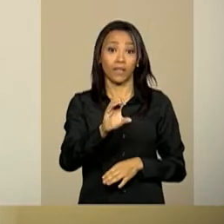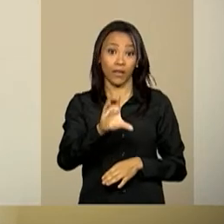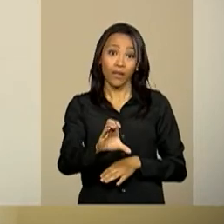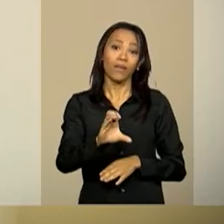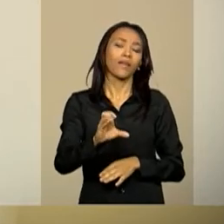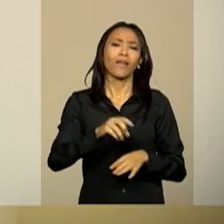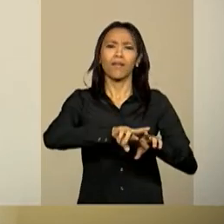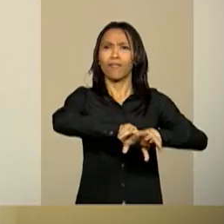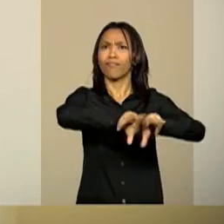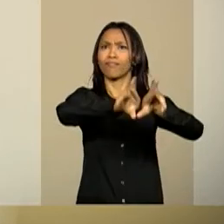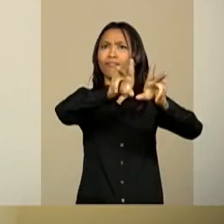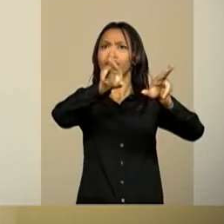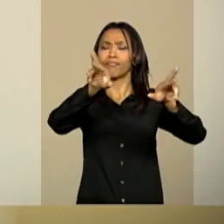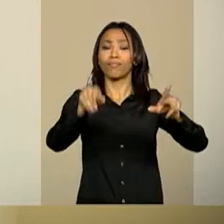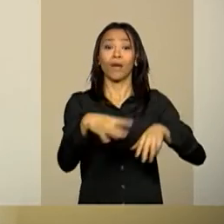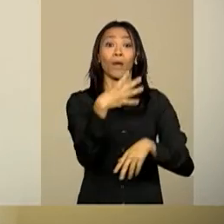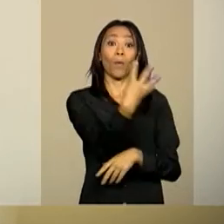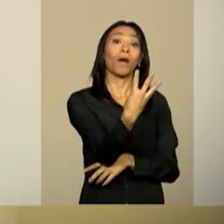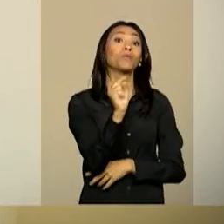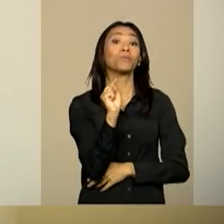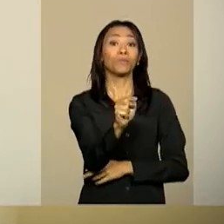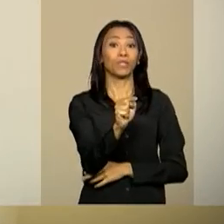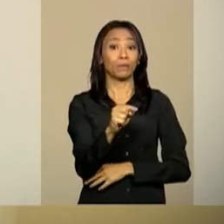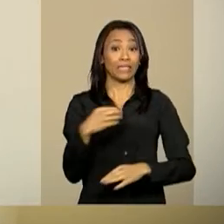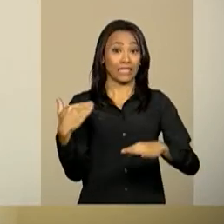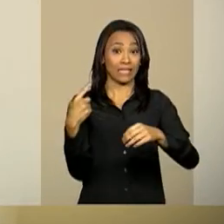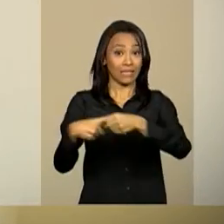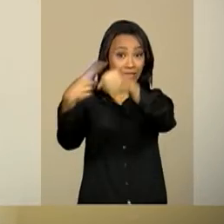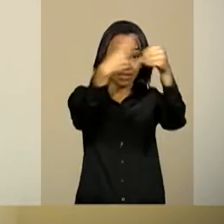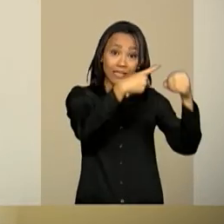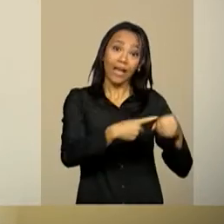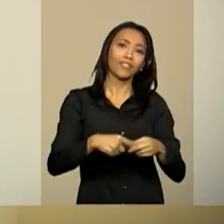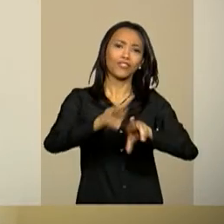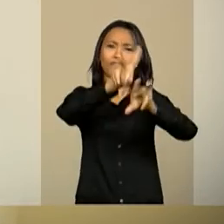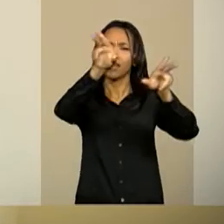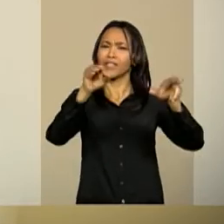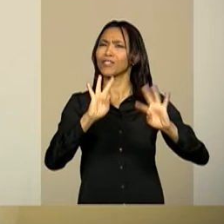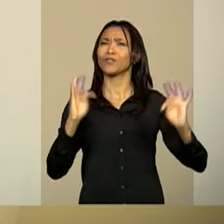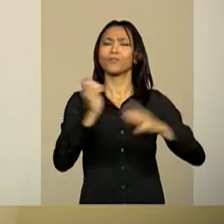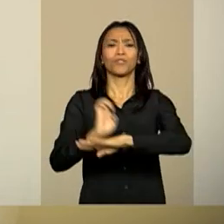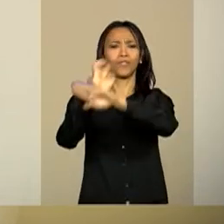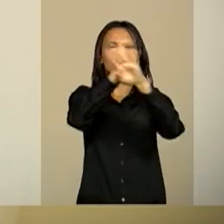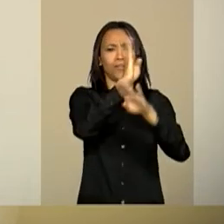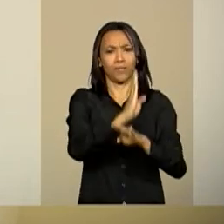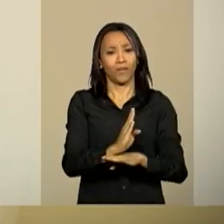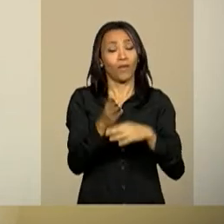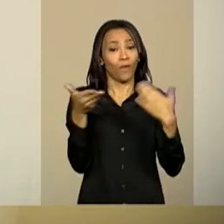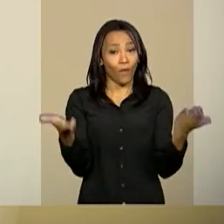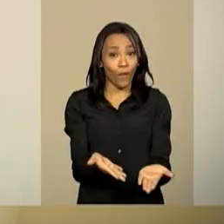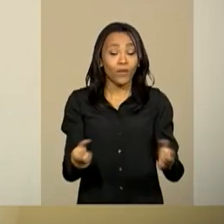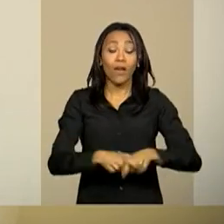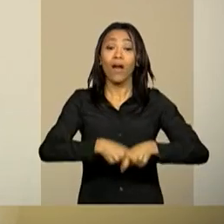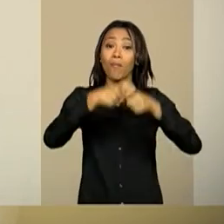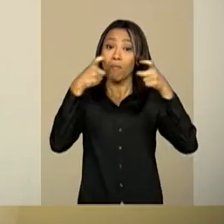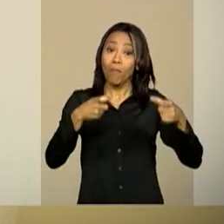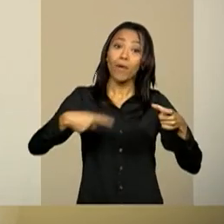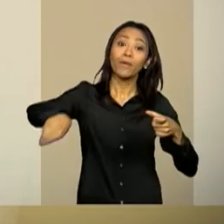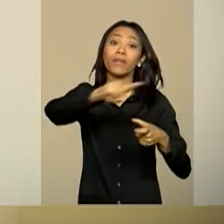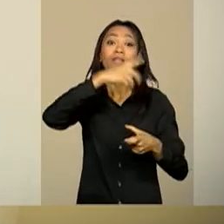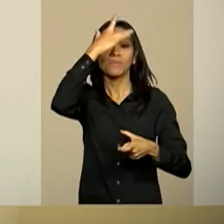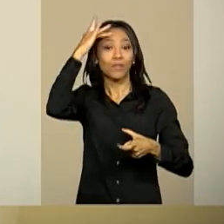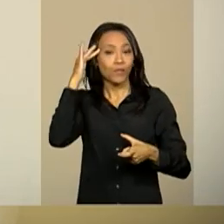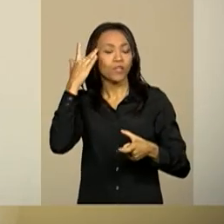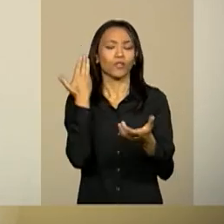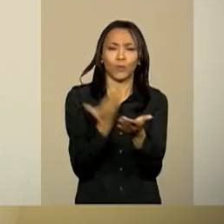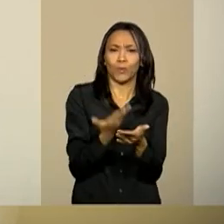oferecidos mais de 4 mil cidades diferentes em todos os estados do Brasil hoje a maioria do público que